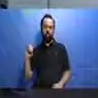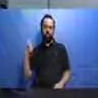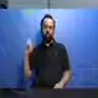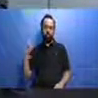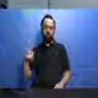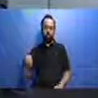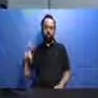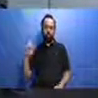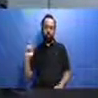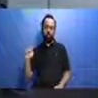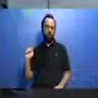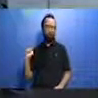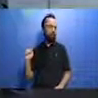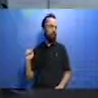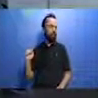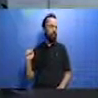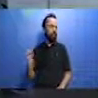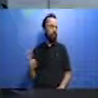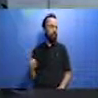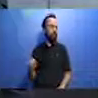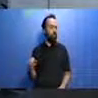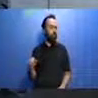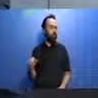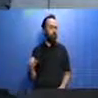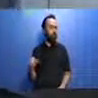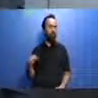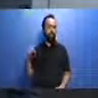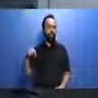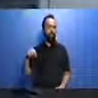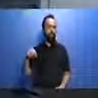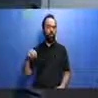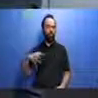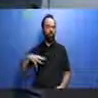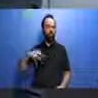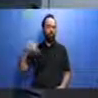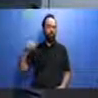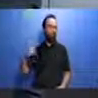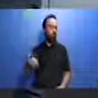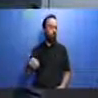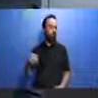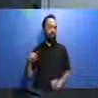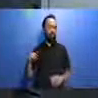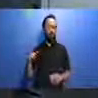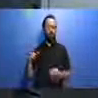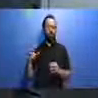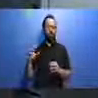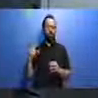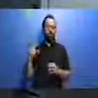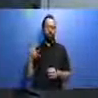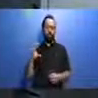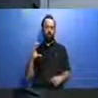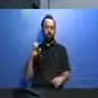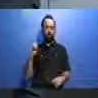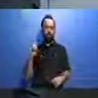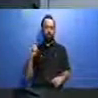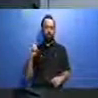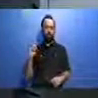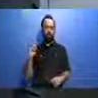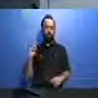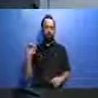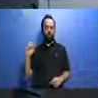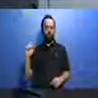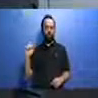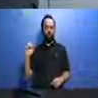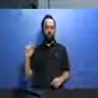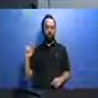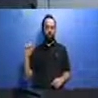fundo do corpo d'água, do mar, água viva, como já falei. Recifes de corais são animais que abrigam uma diversidade